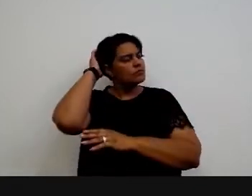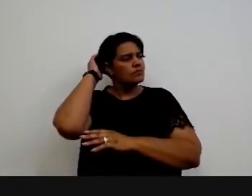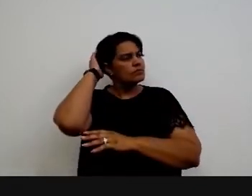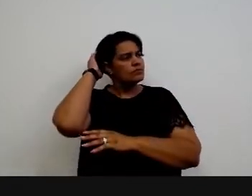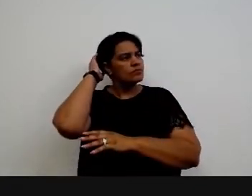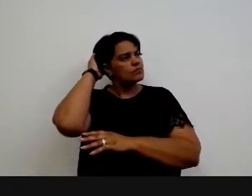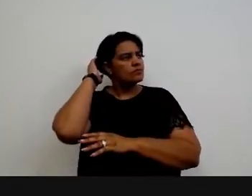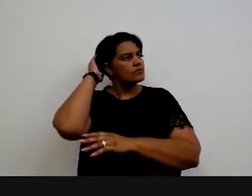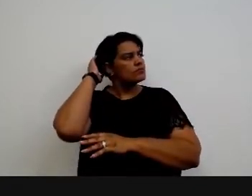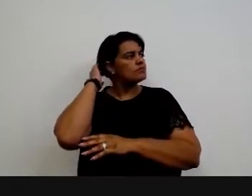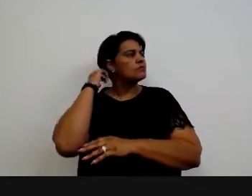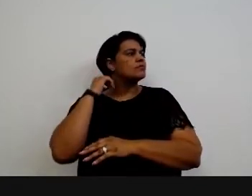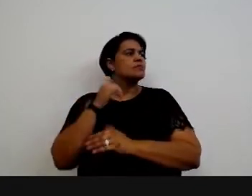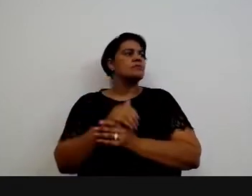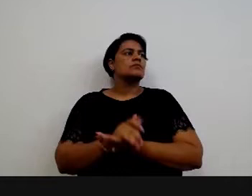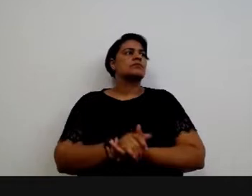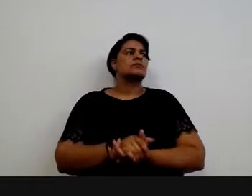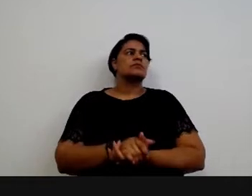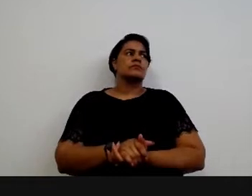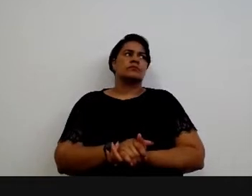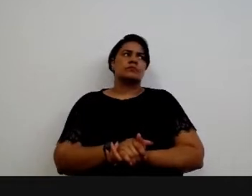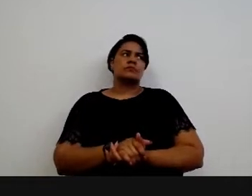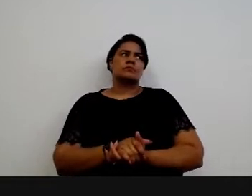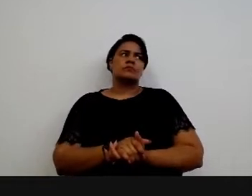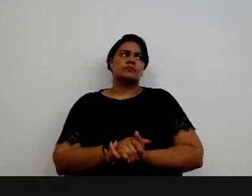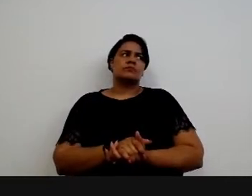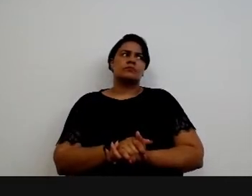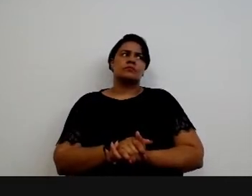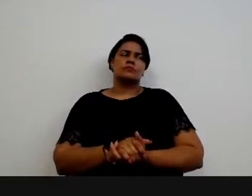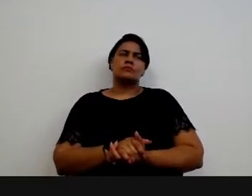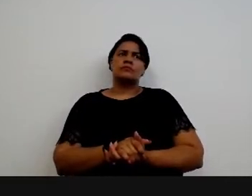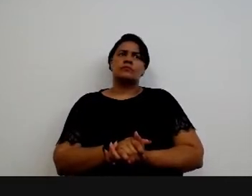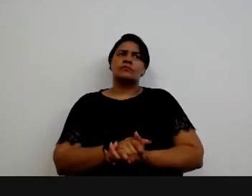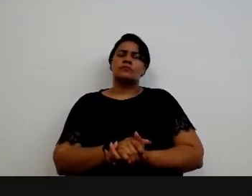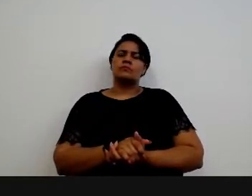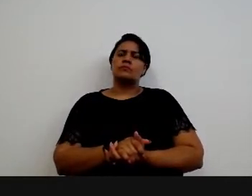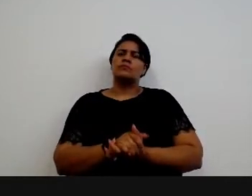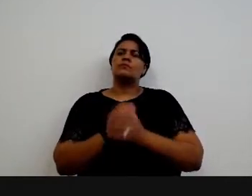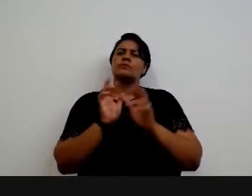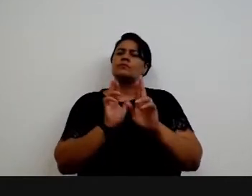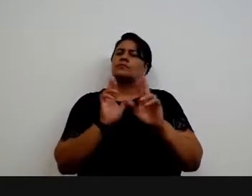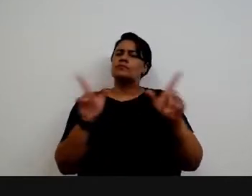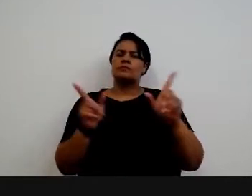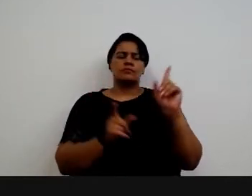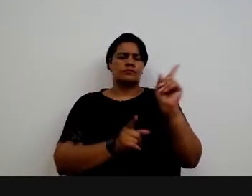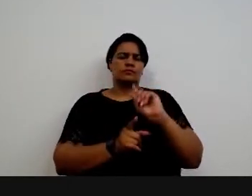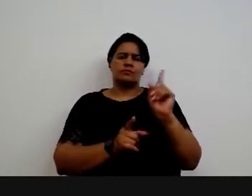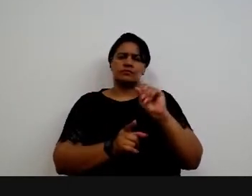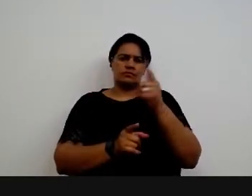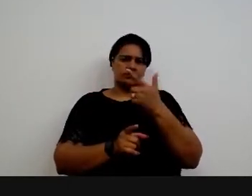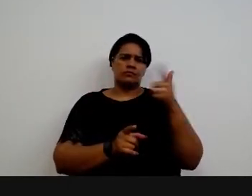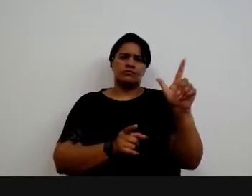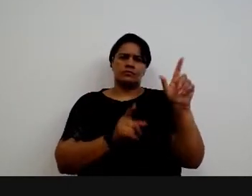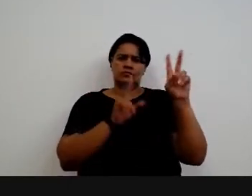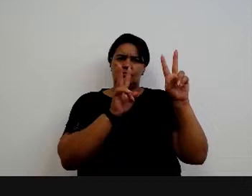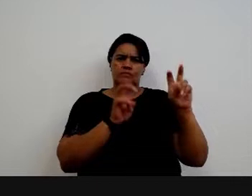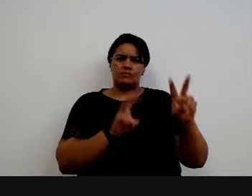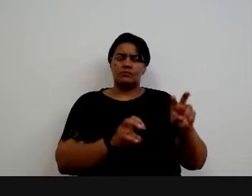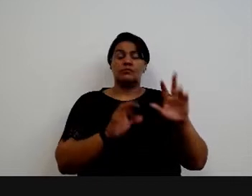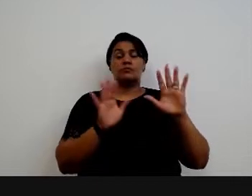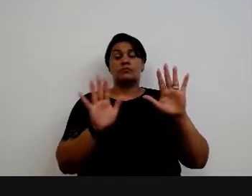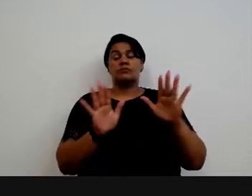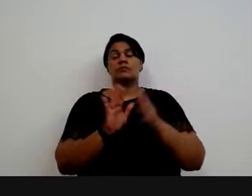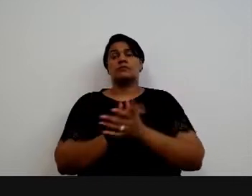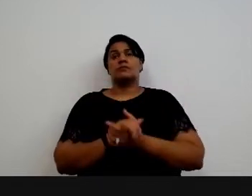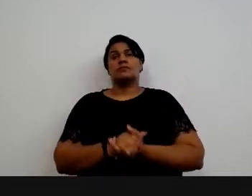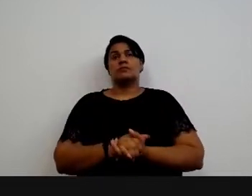que o CEFOR adota, e que não se difere, né, das outras denominações, pelo menos na essência.